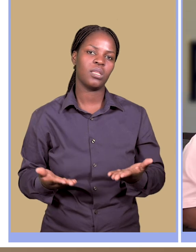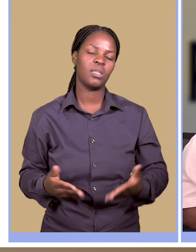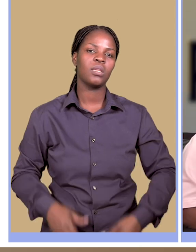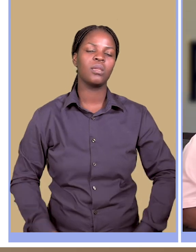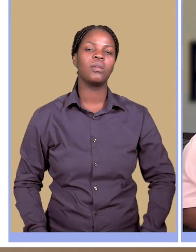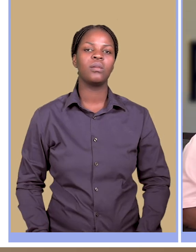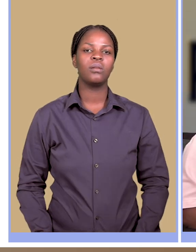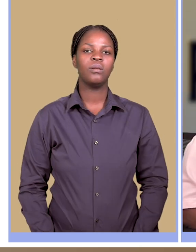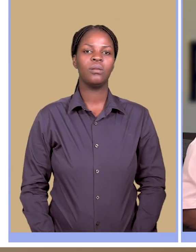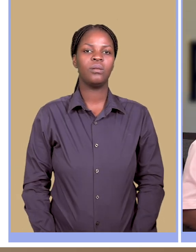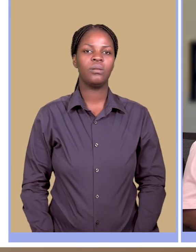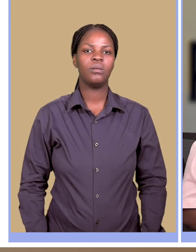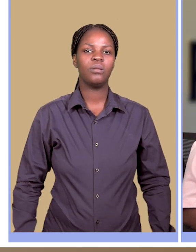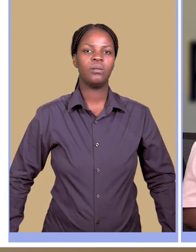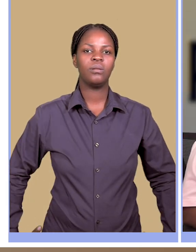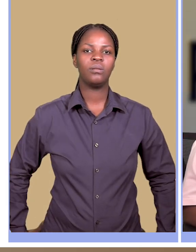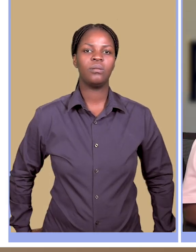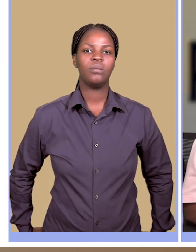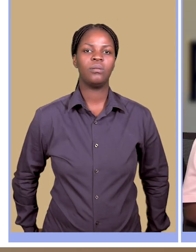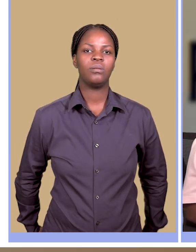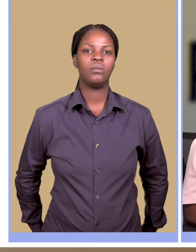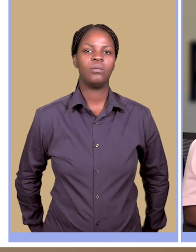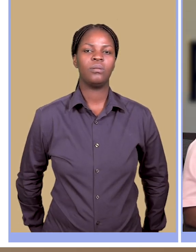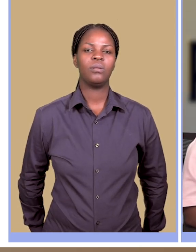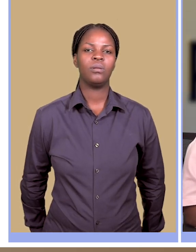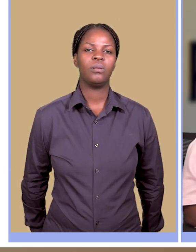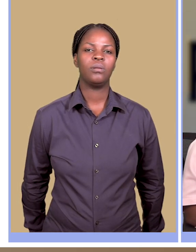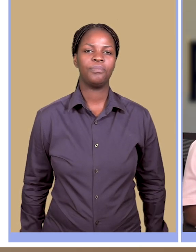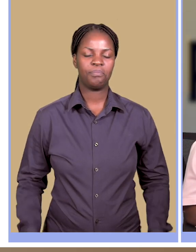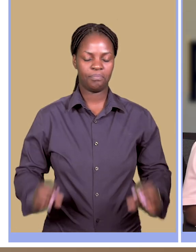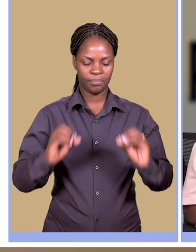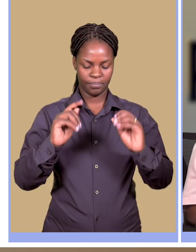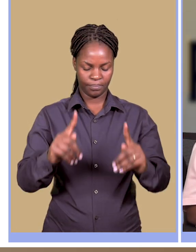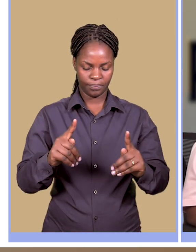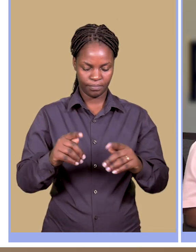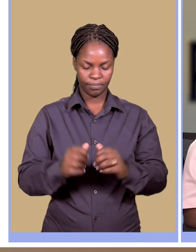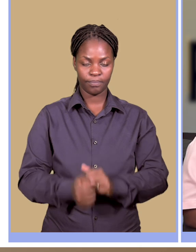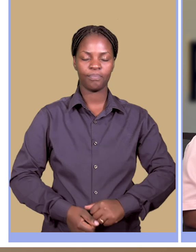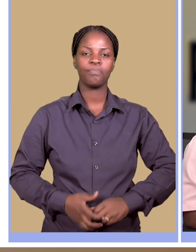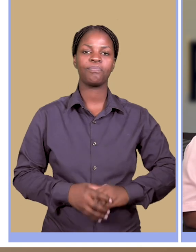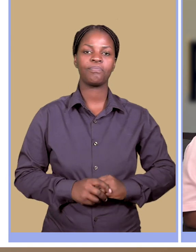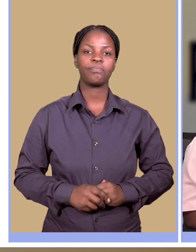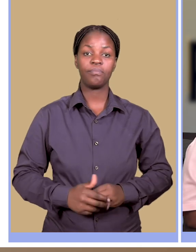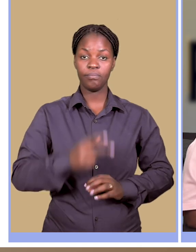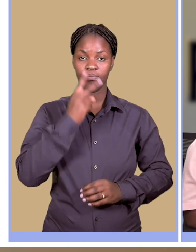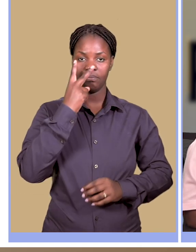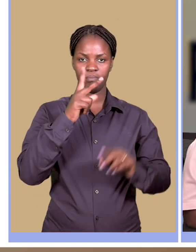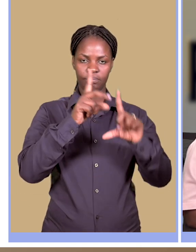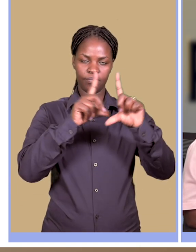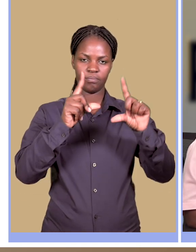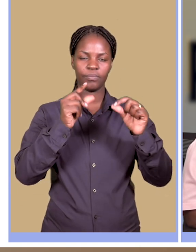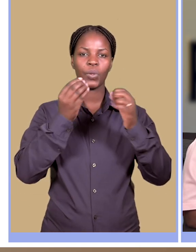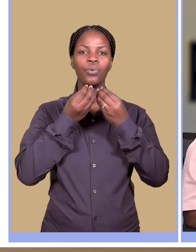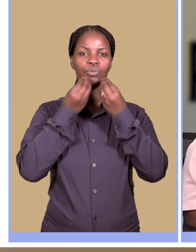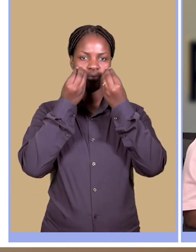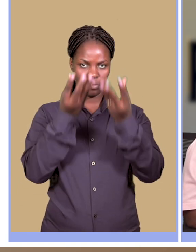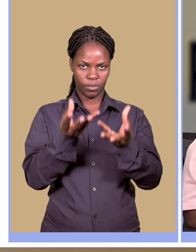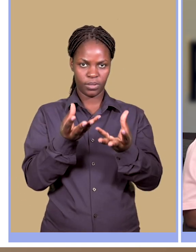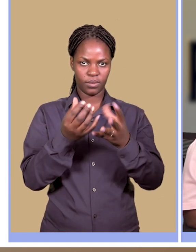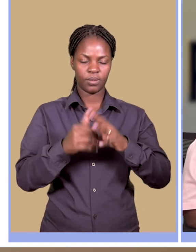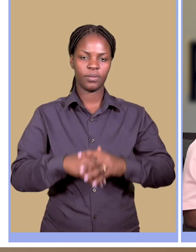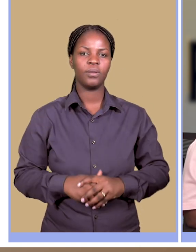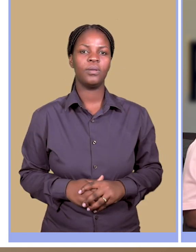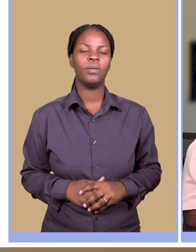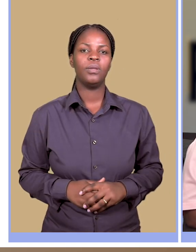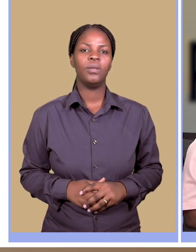recebe a informação. Então... Exatamente. Bom, estamos a olhar aqui a questão da informação, não é?